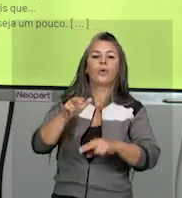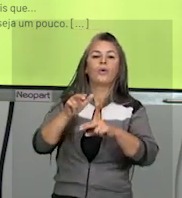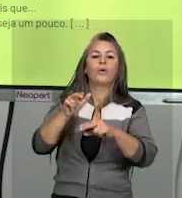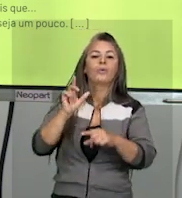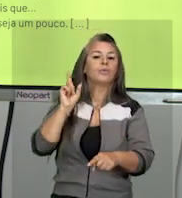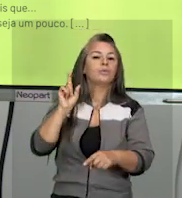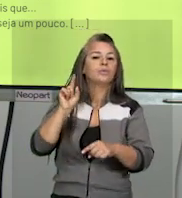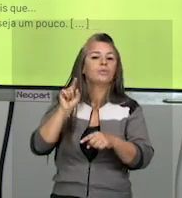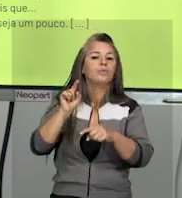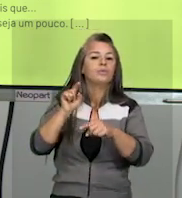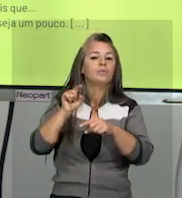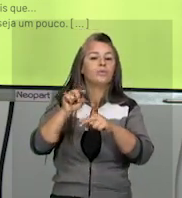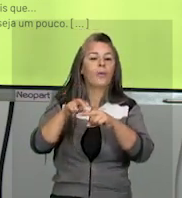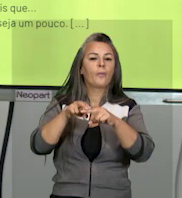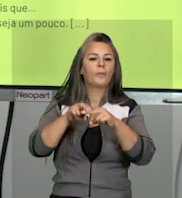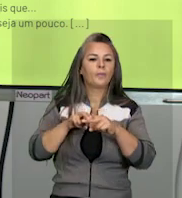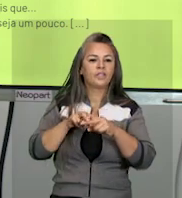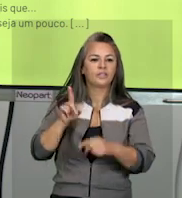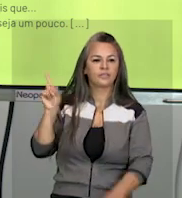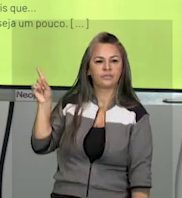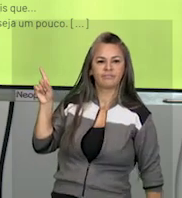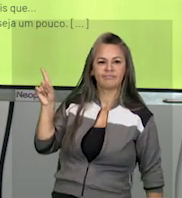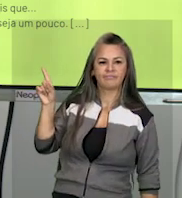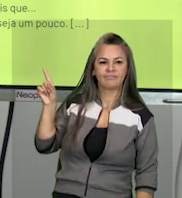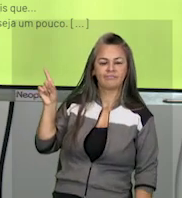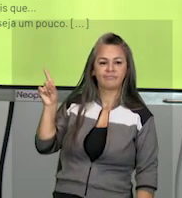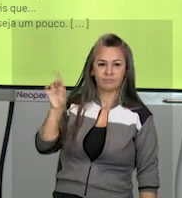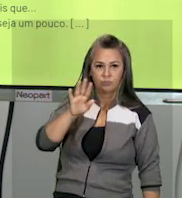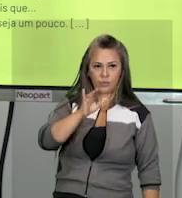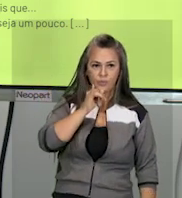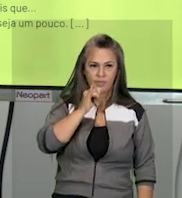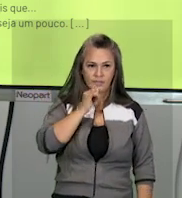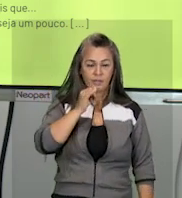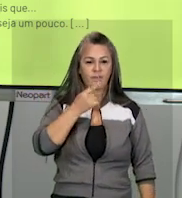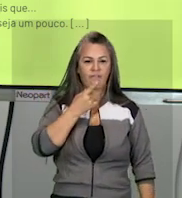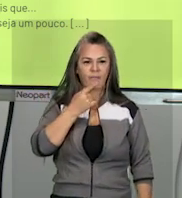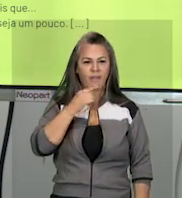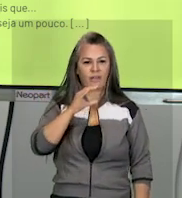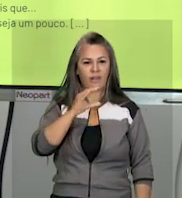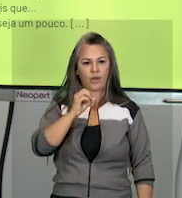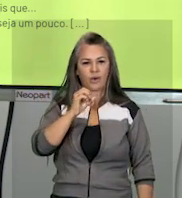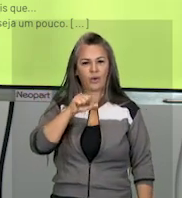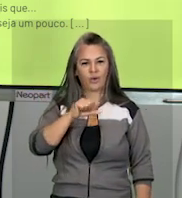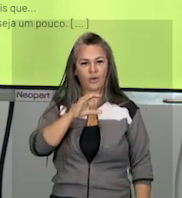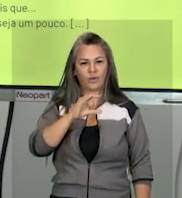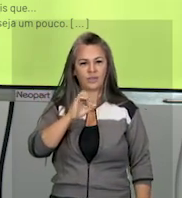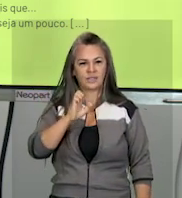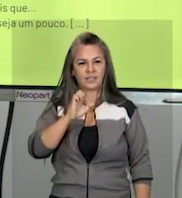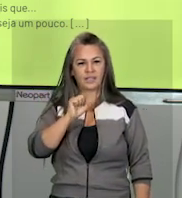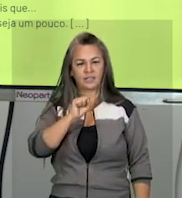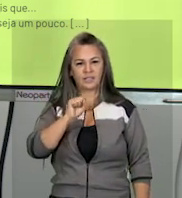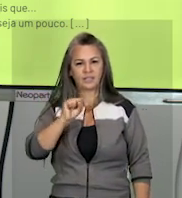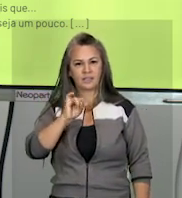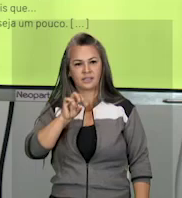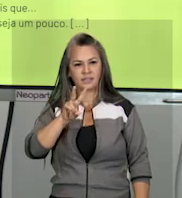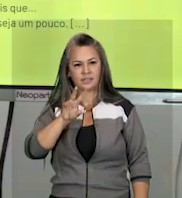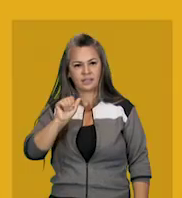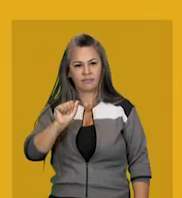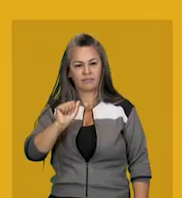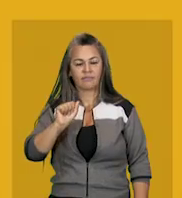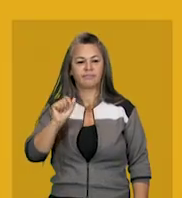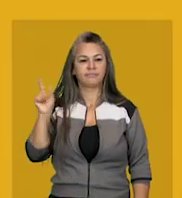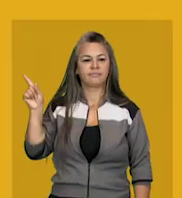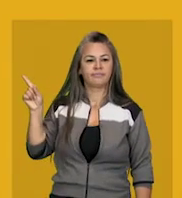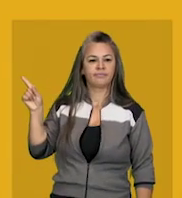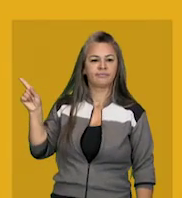Concessivas. O que é conceder? Abrir mão de alguma coisa. Olha só que interessante. Embora,